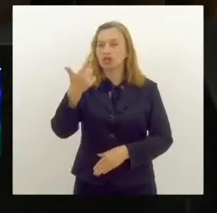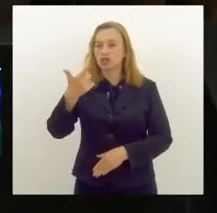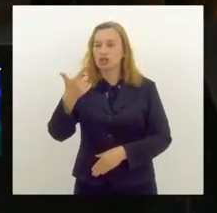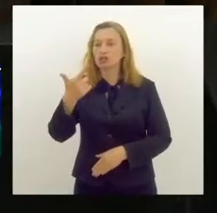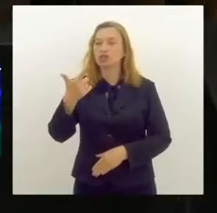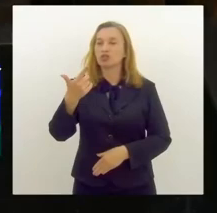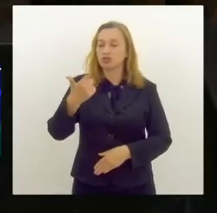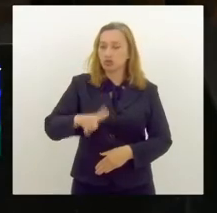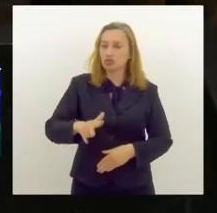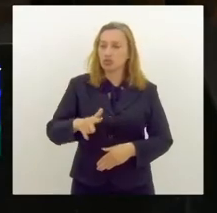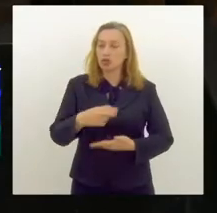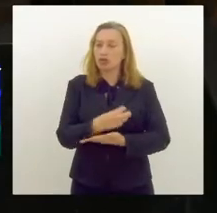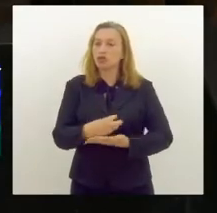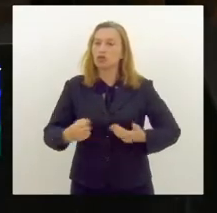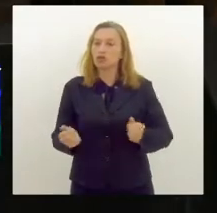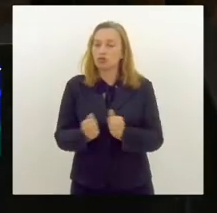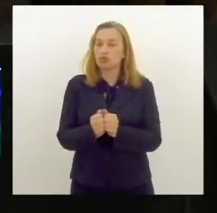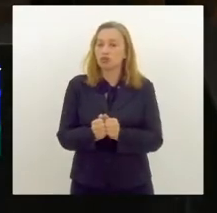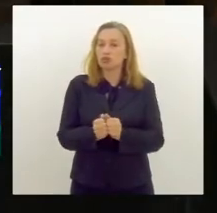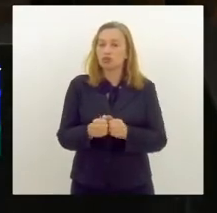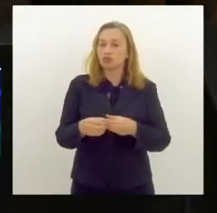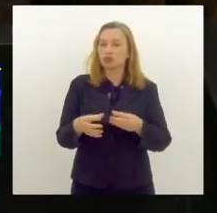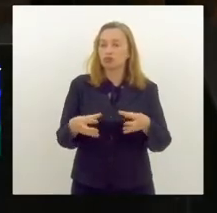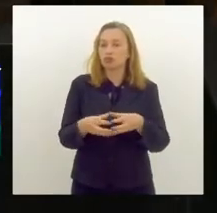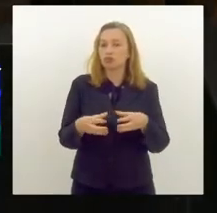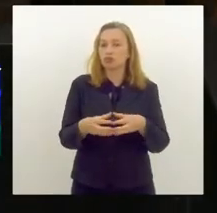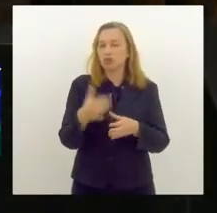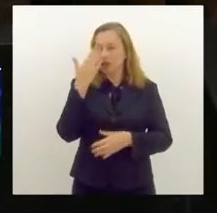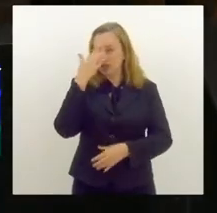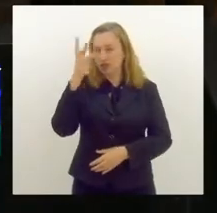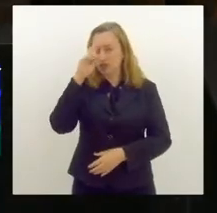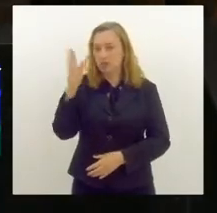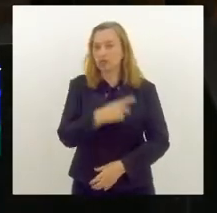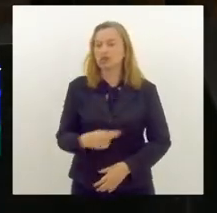sua patota. Muito obrigada, senhora presidenta.